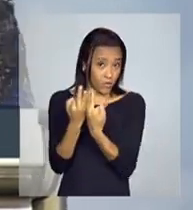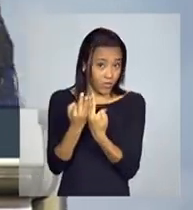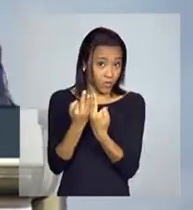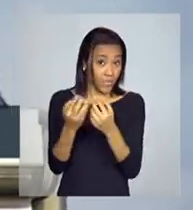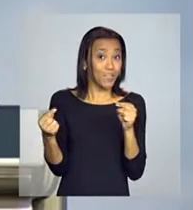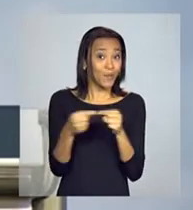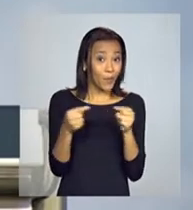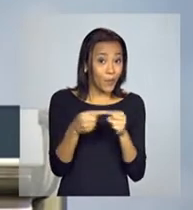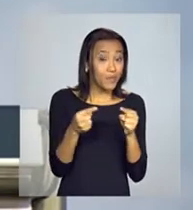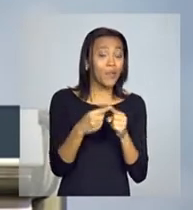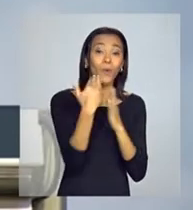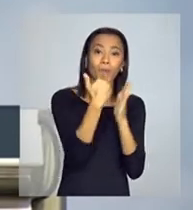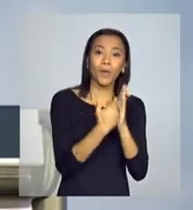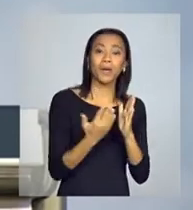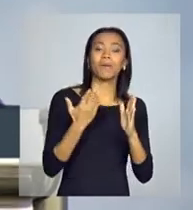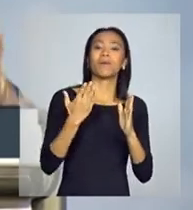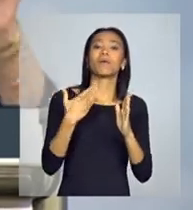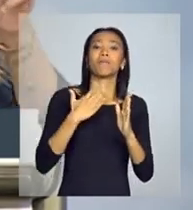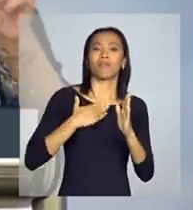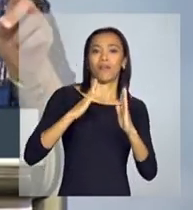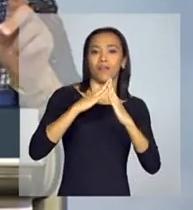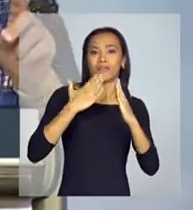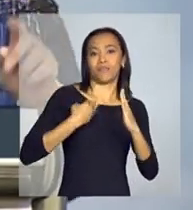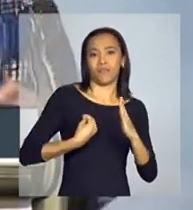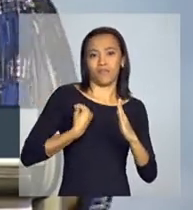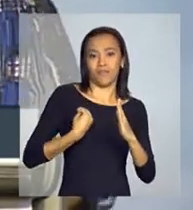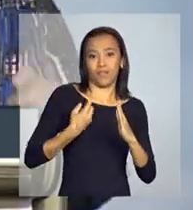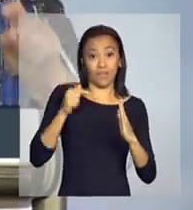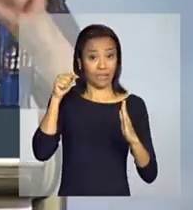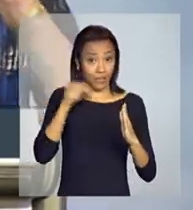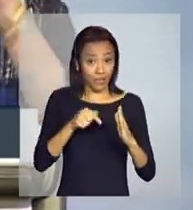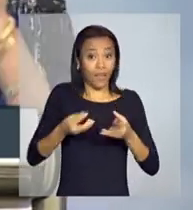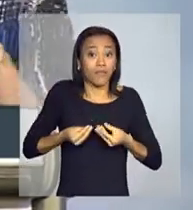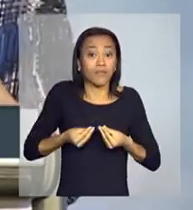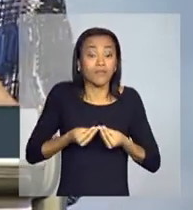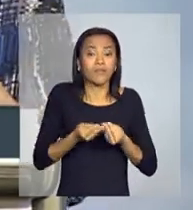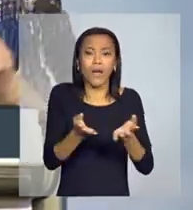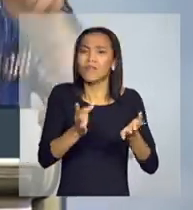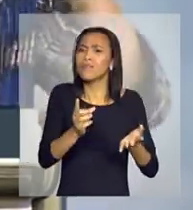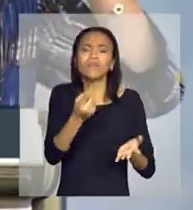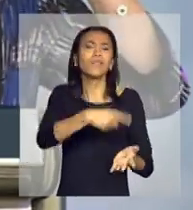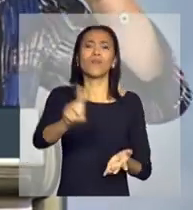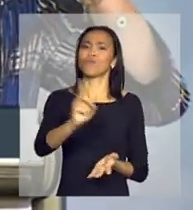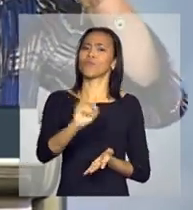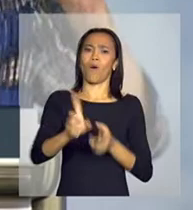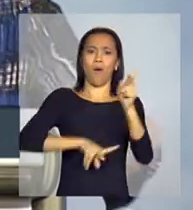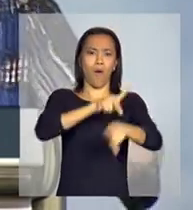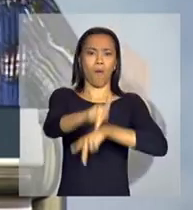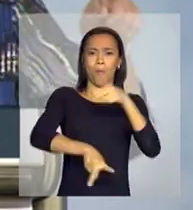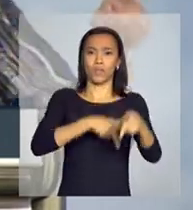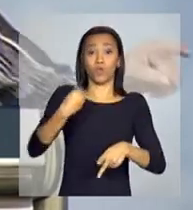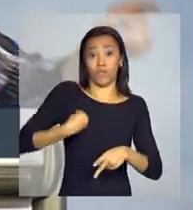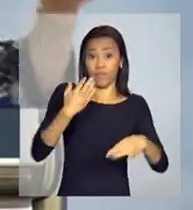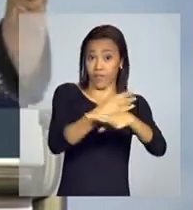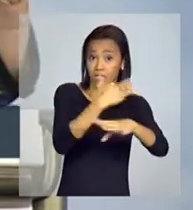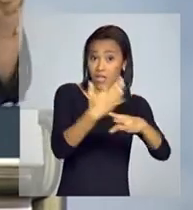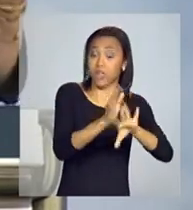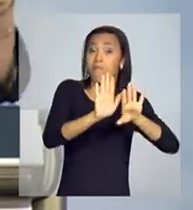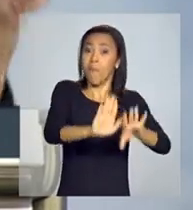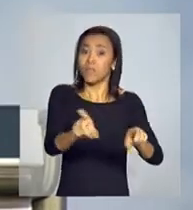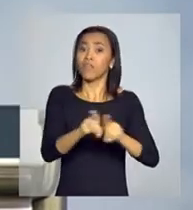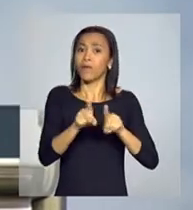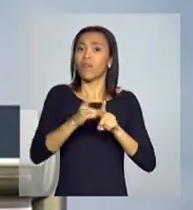com Minha Casa Minha Vida, que quer levar não só para a população urbana, mas para a